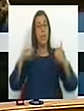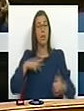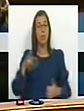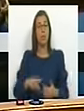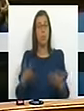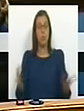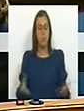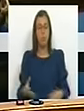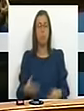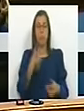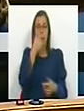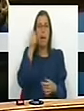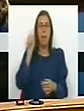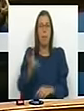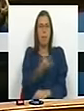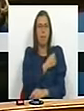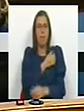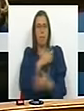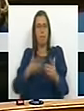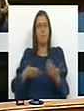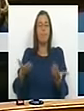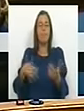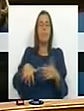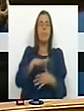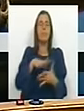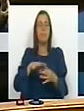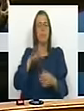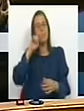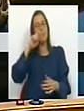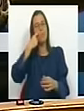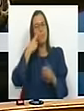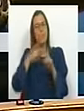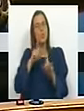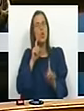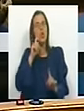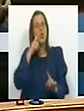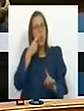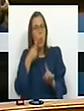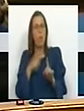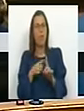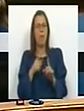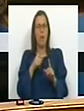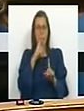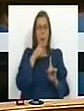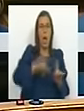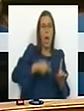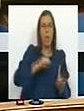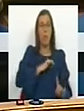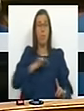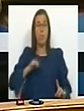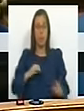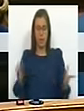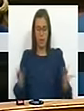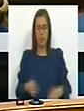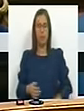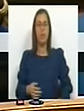portuguesas, pelo abandono de imóveis e pelo clima de suspeita e desconfiança entre inquilinos e